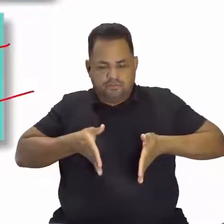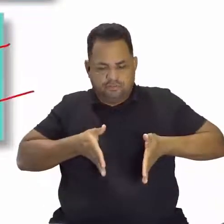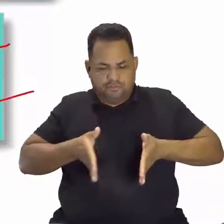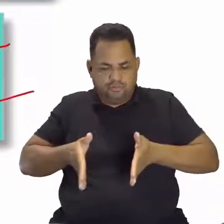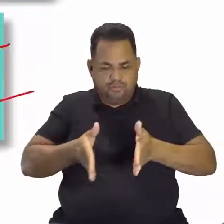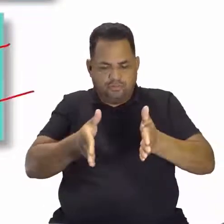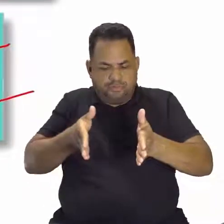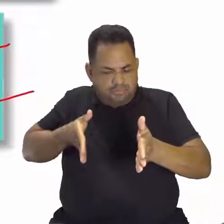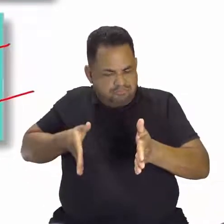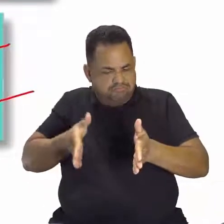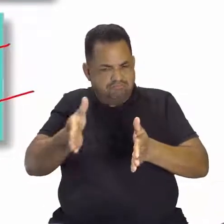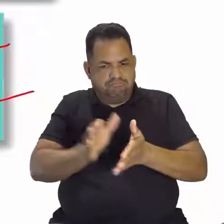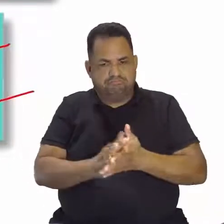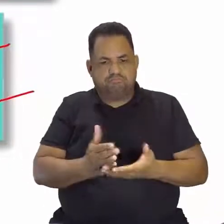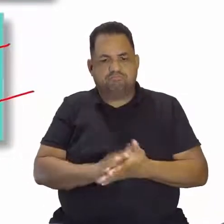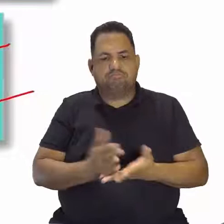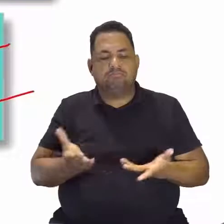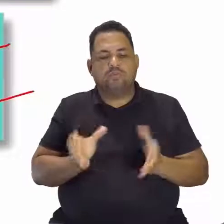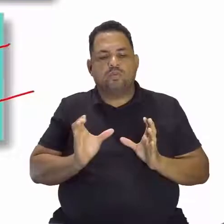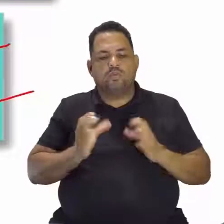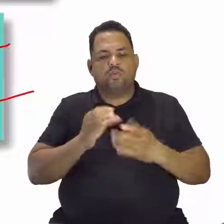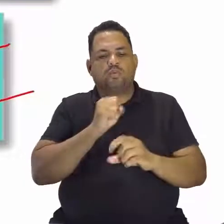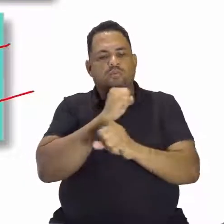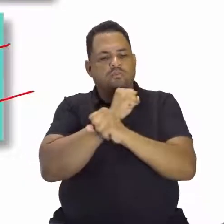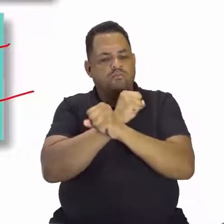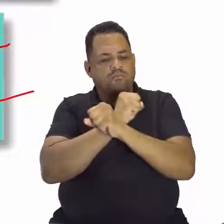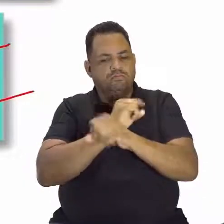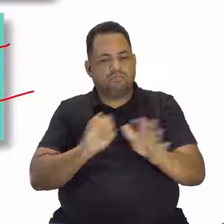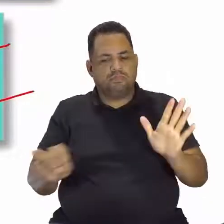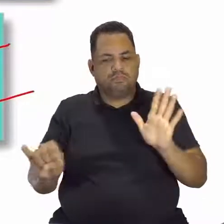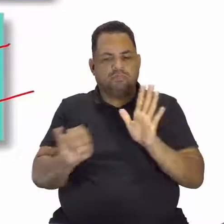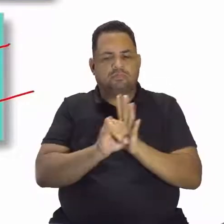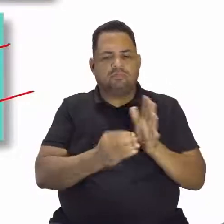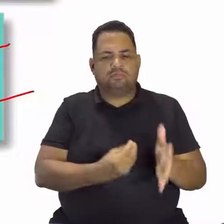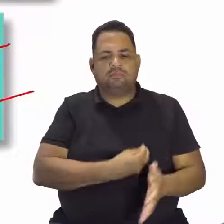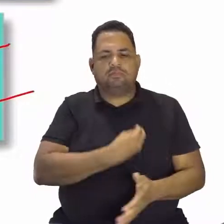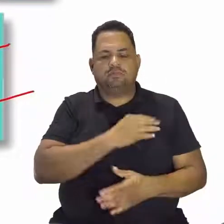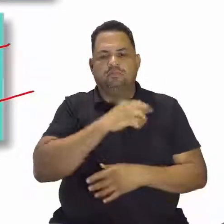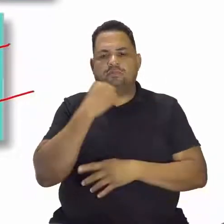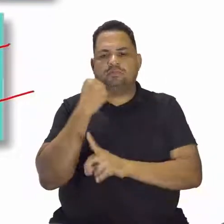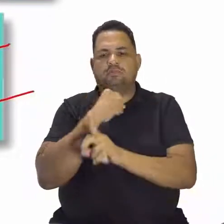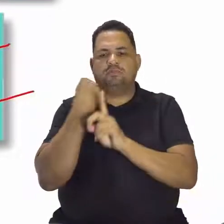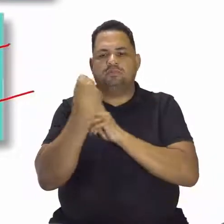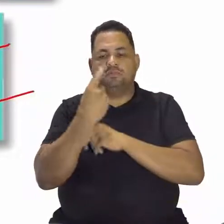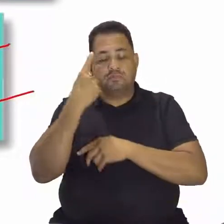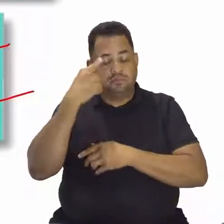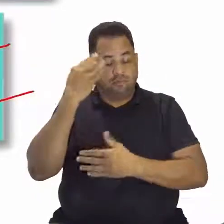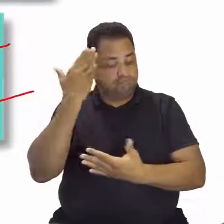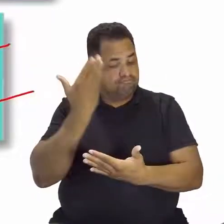social. Quilombolas, identidade e vida social. Bom, eu creio que vocês agora